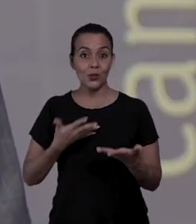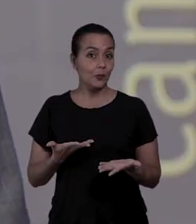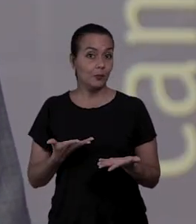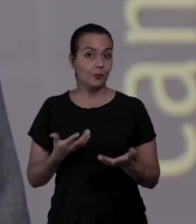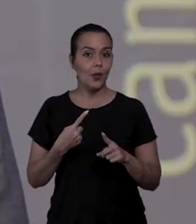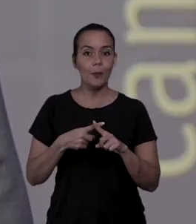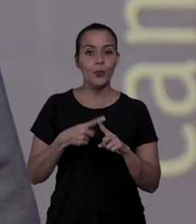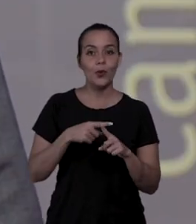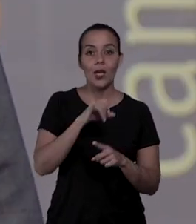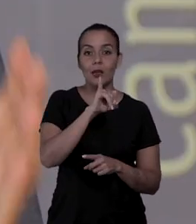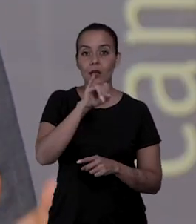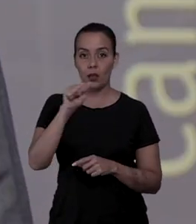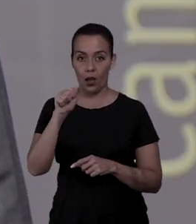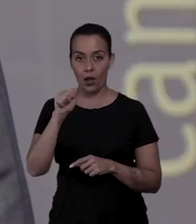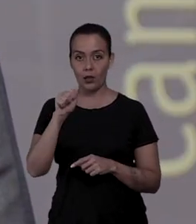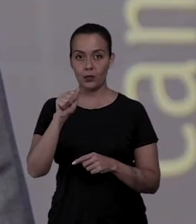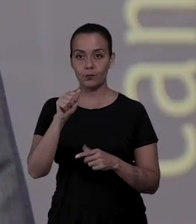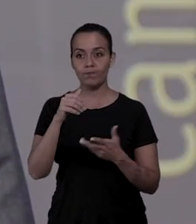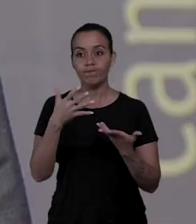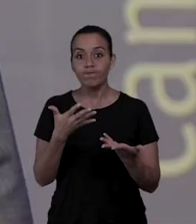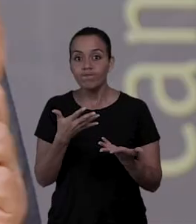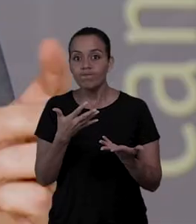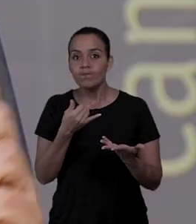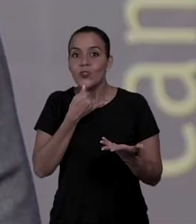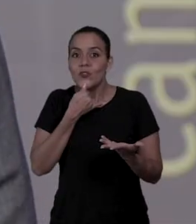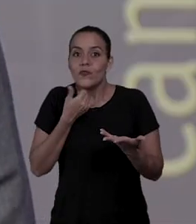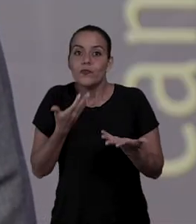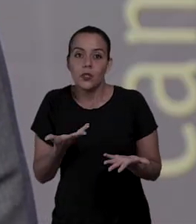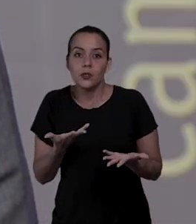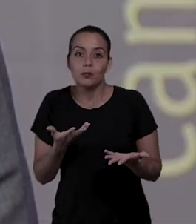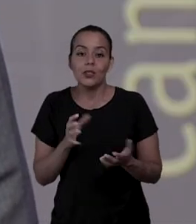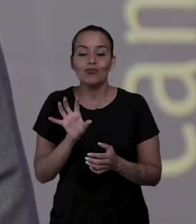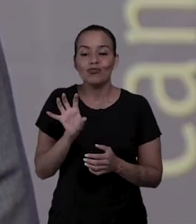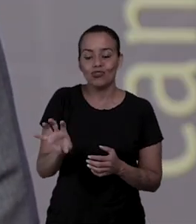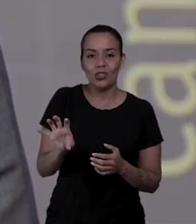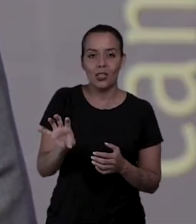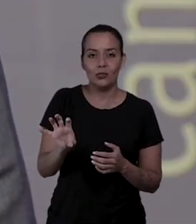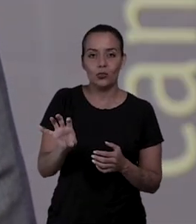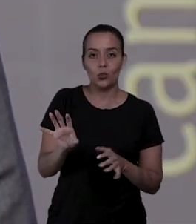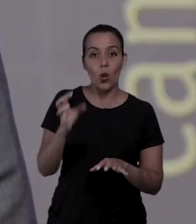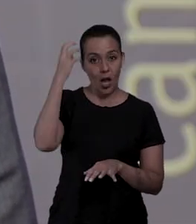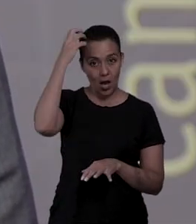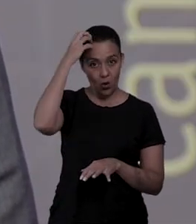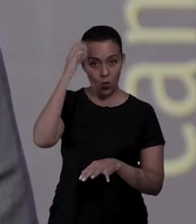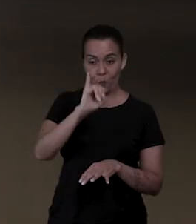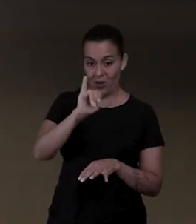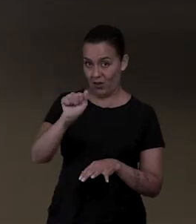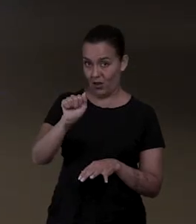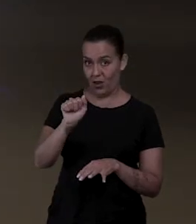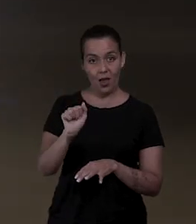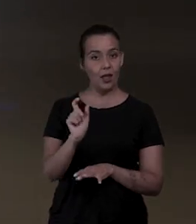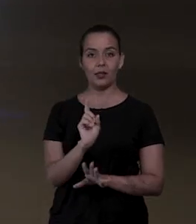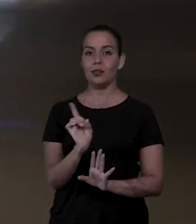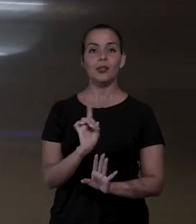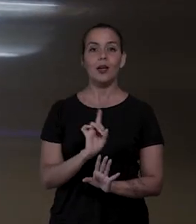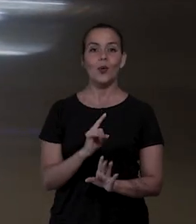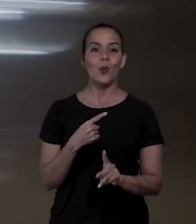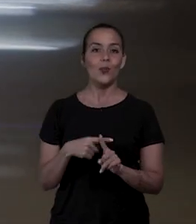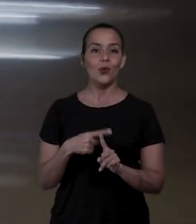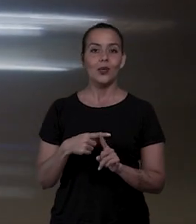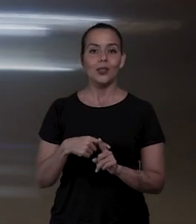os ganhos e até onde nós entendemos que os efeitos colaterais são ruins. Porque a